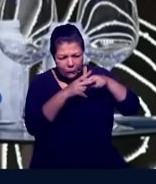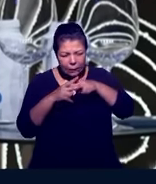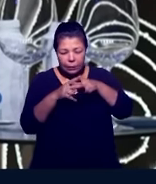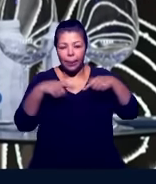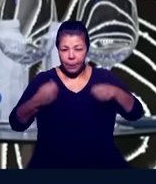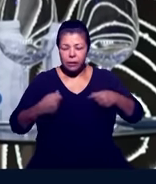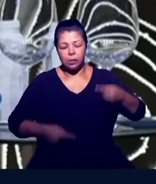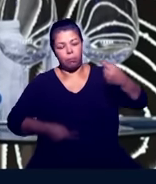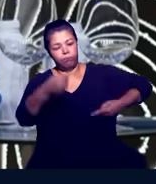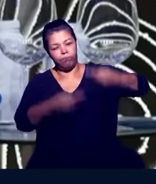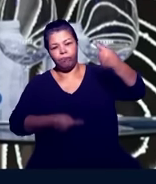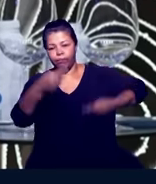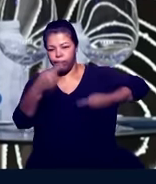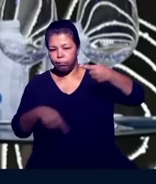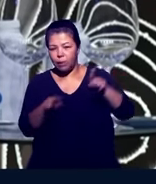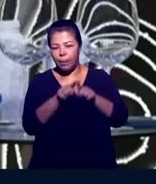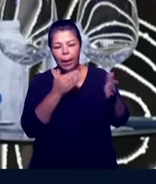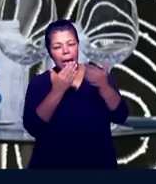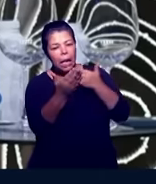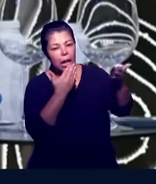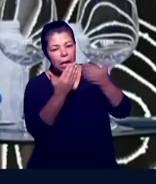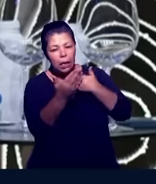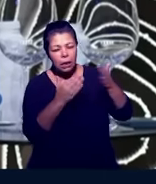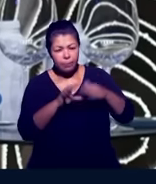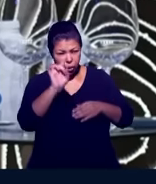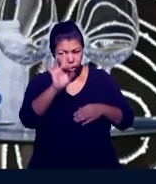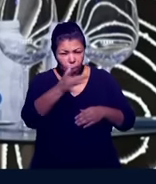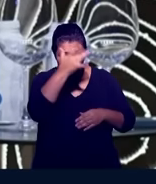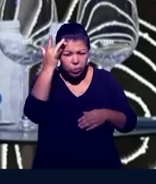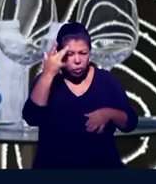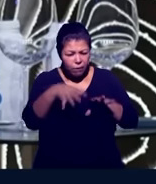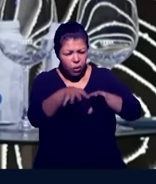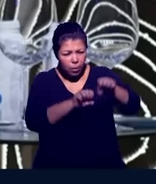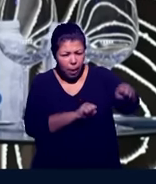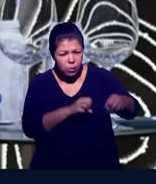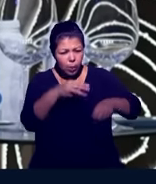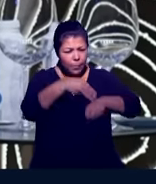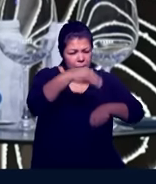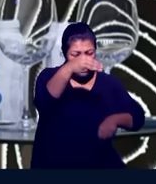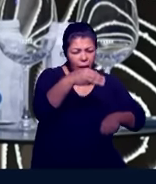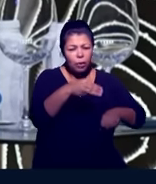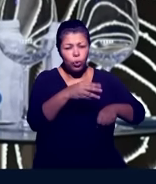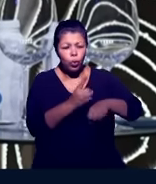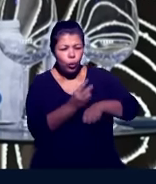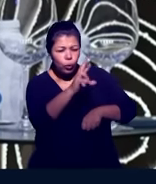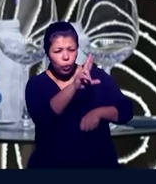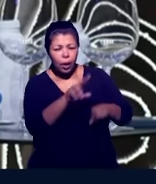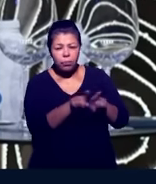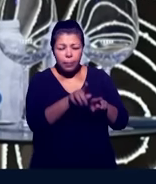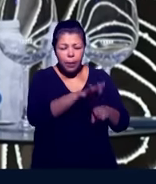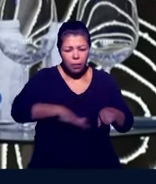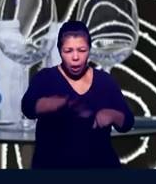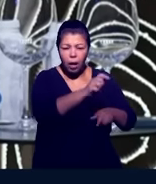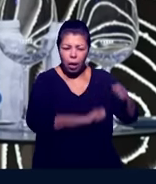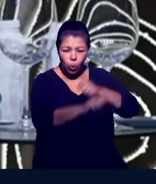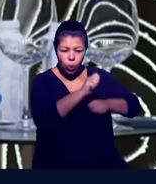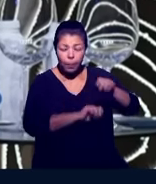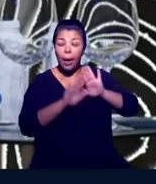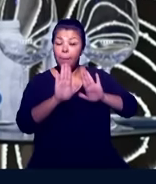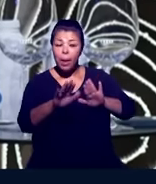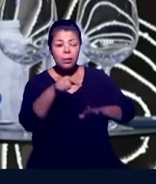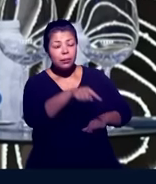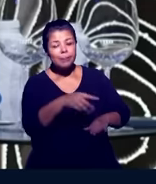canal de diálogo então ele não só tem mestrado doutorado em economia pela Universidade de São Paulo como ele tem trânsito na Explanada o que